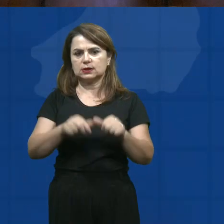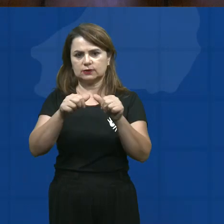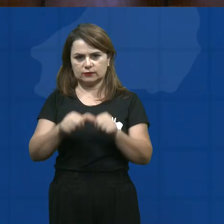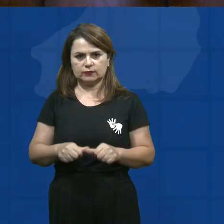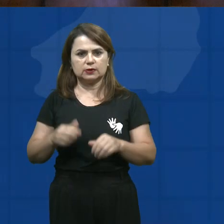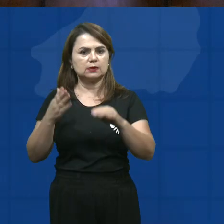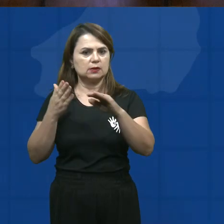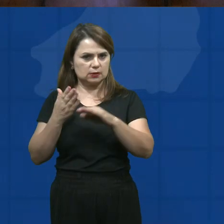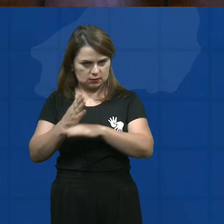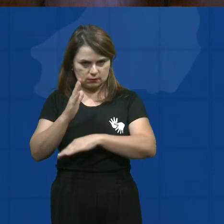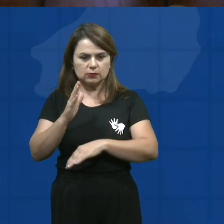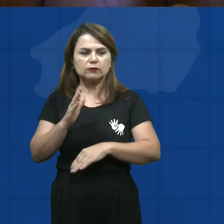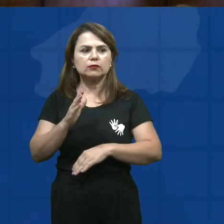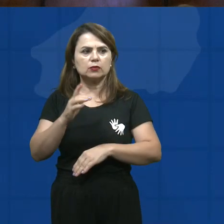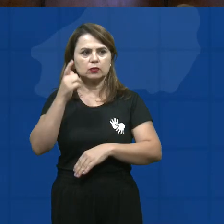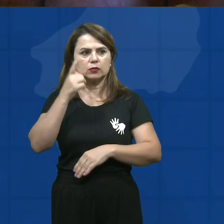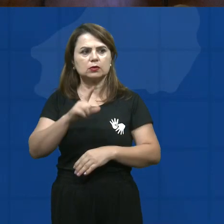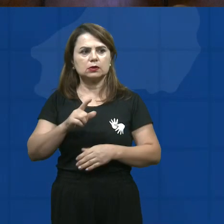Aprovado.